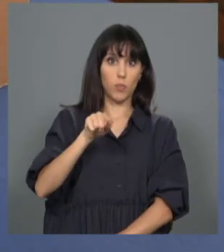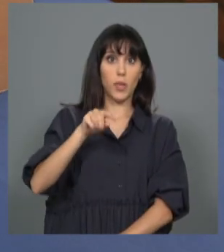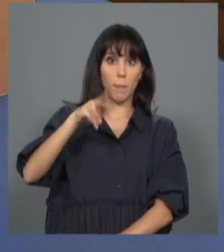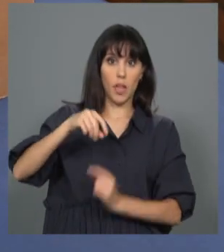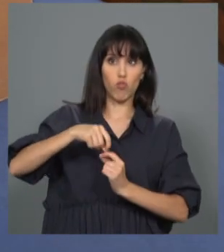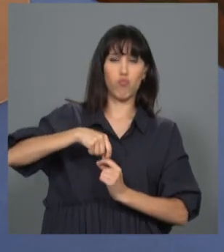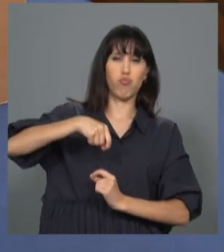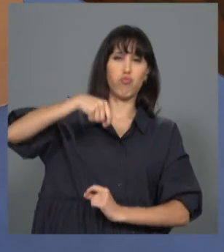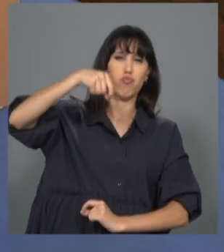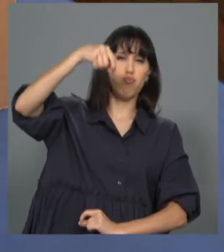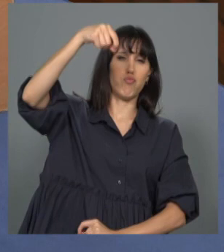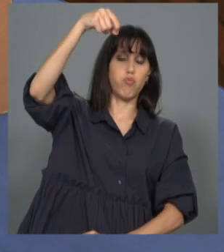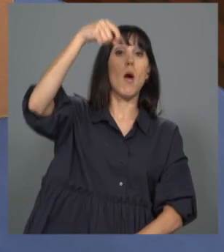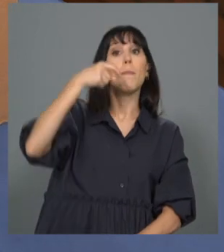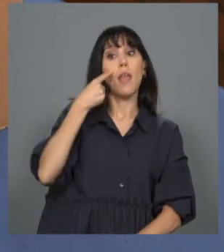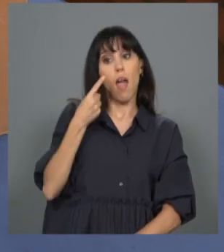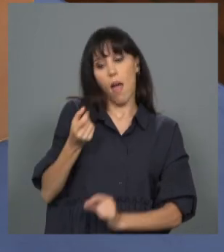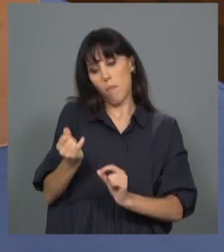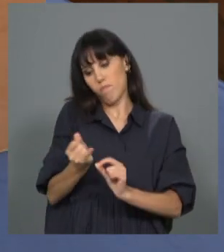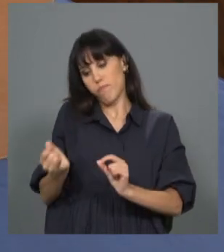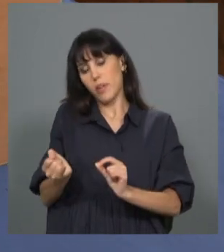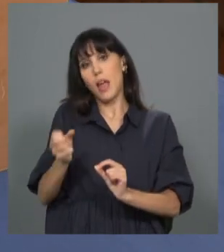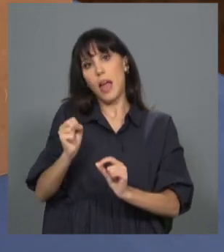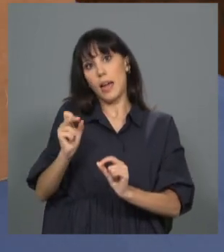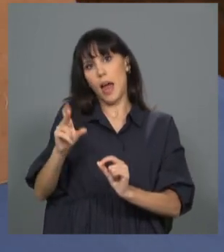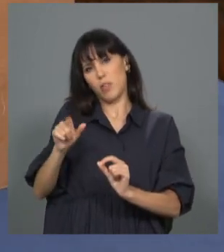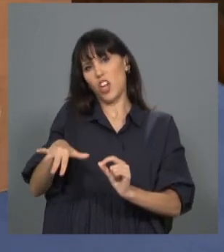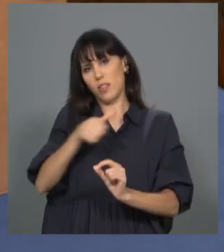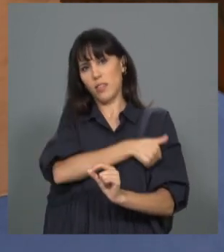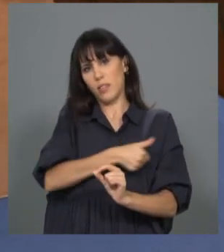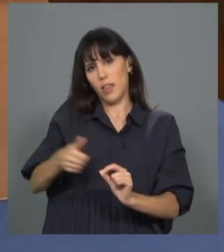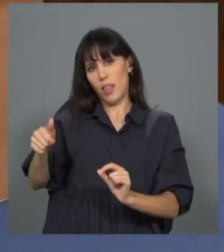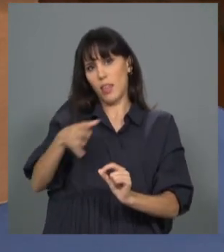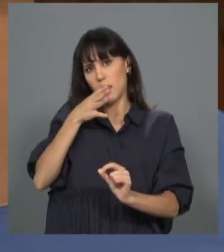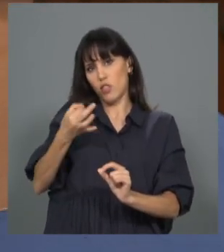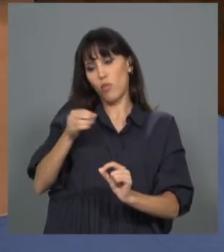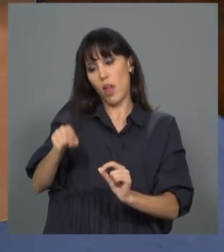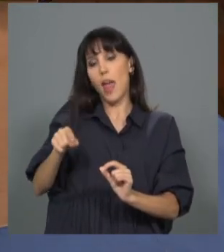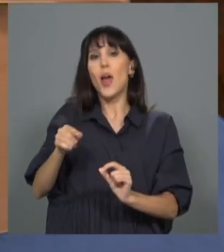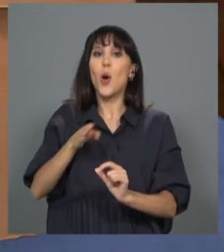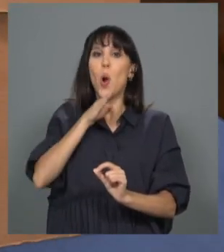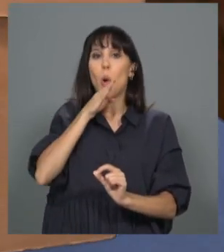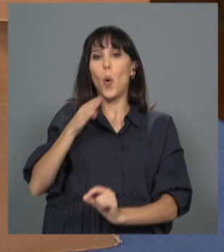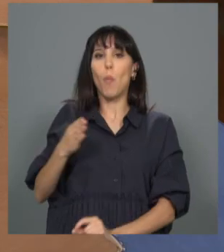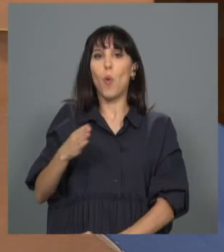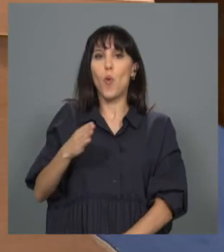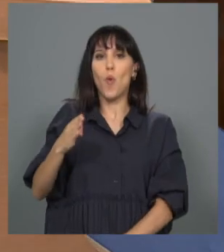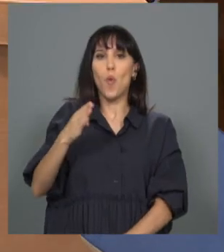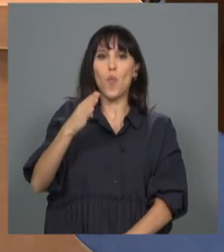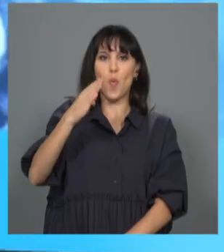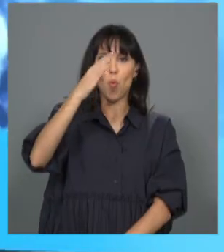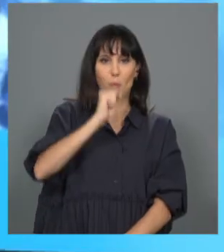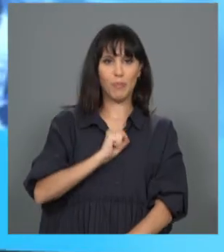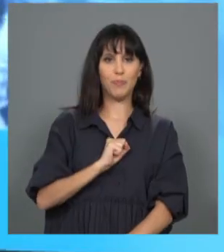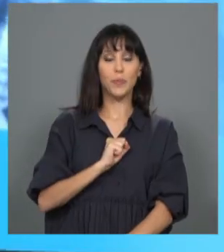se acede a partir de Garmisch-Partenkirchen com o comboiozinho que vai até lá acima.